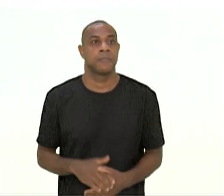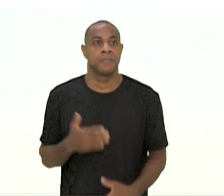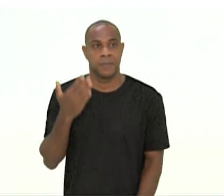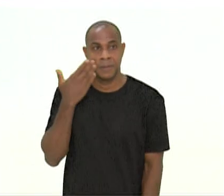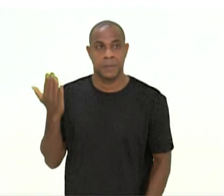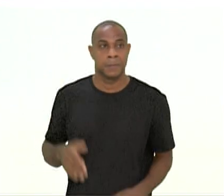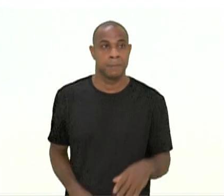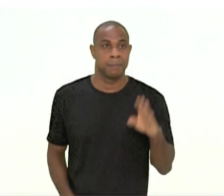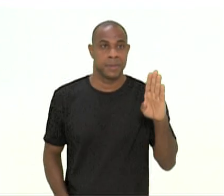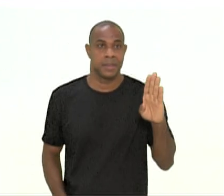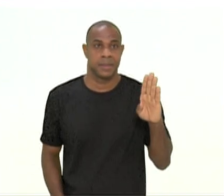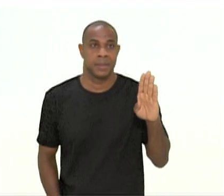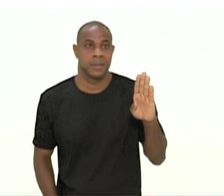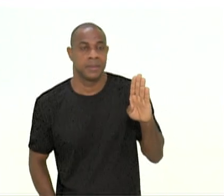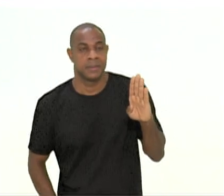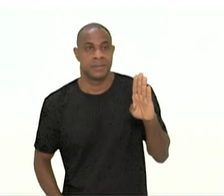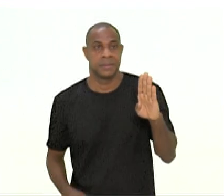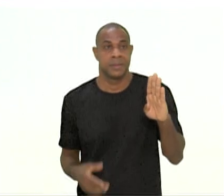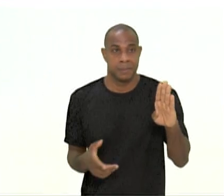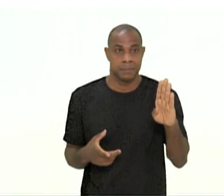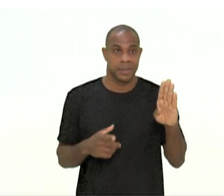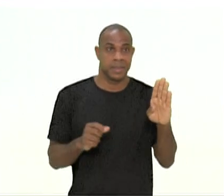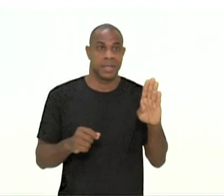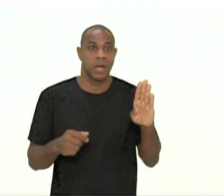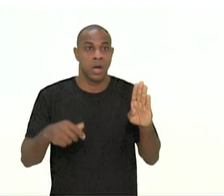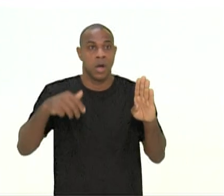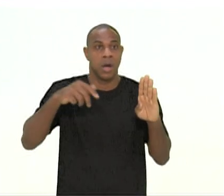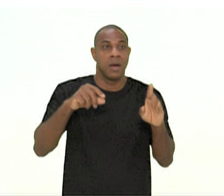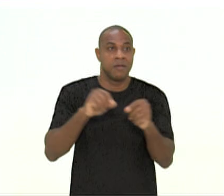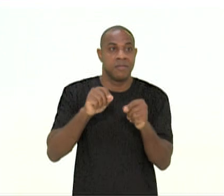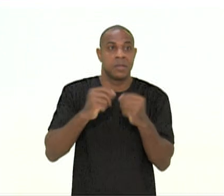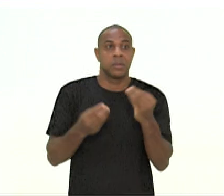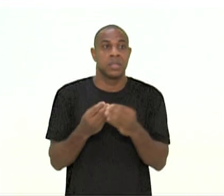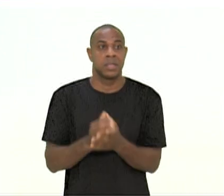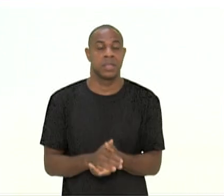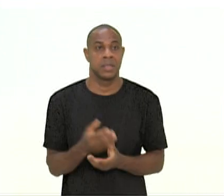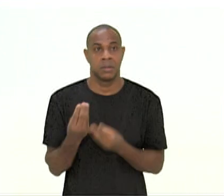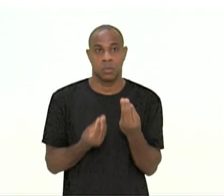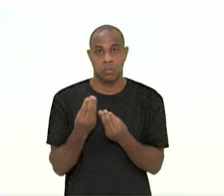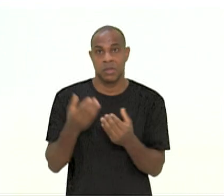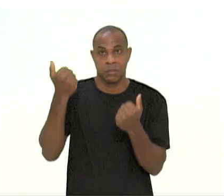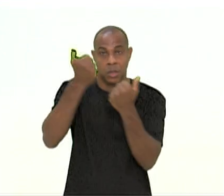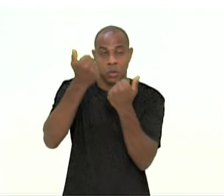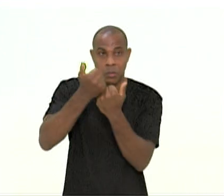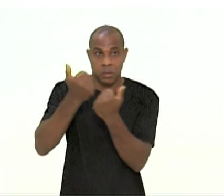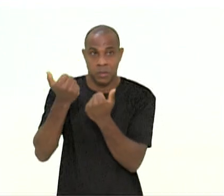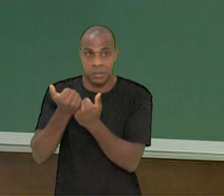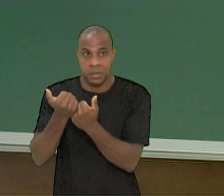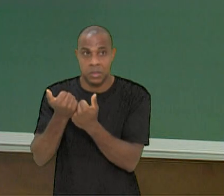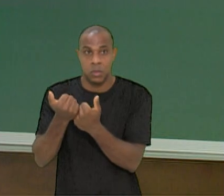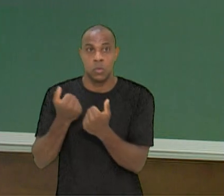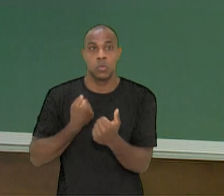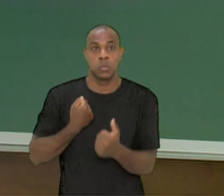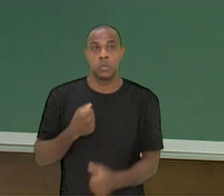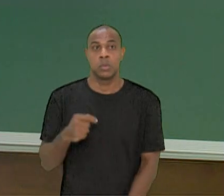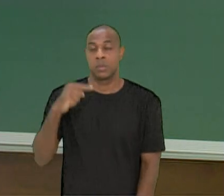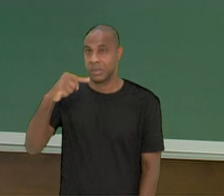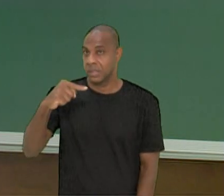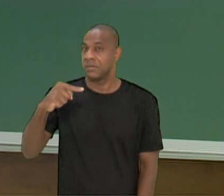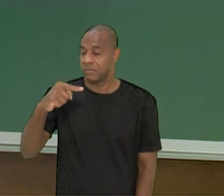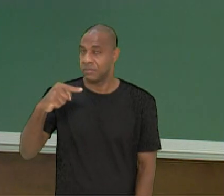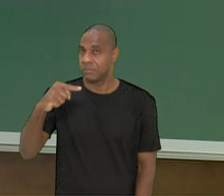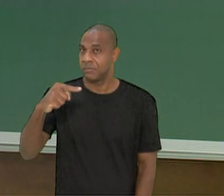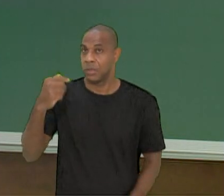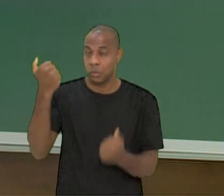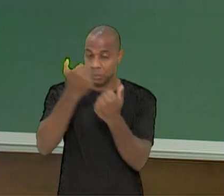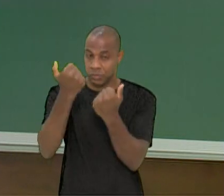2 quando p é igual a menos 2 e o q é igual a menos 3. Você vai substituir por número negativo, não esqueça de colocar o